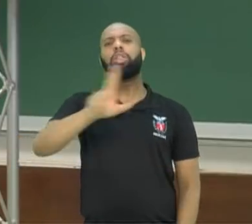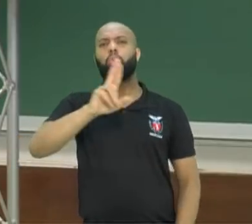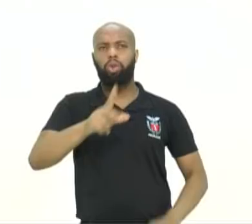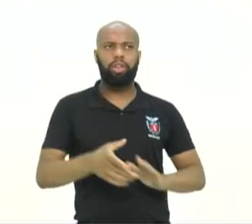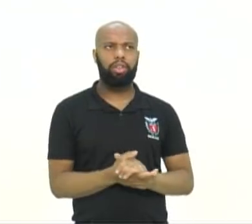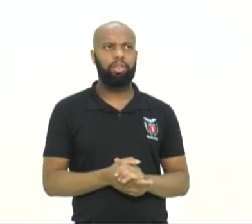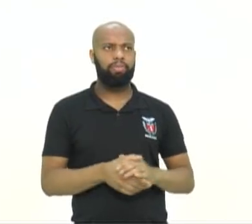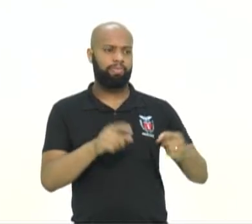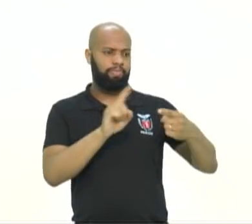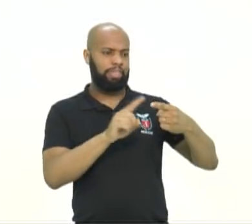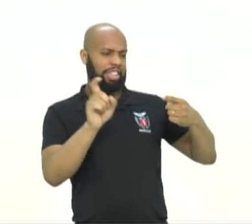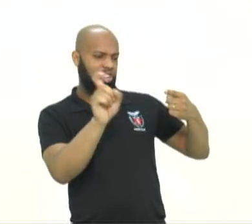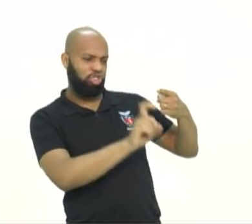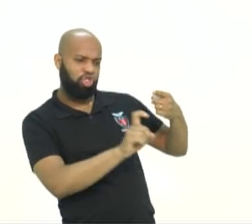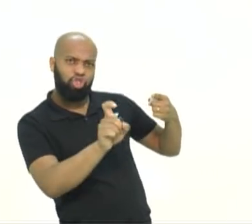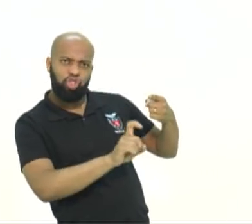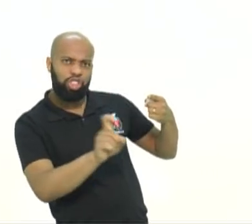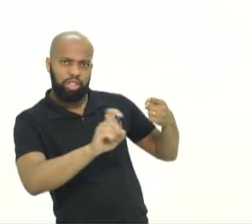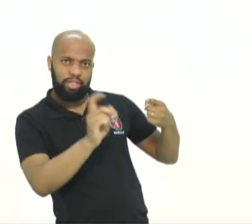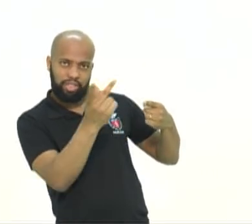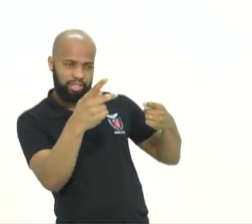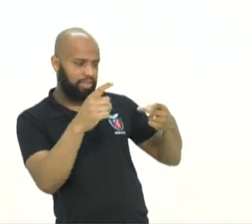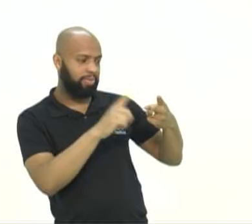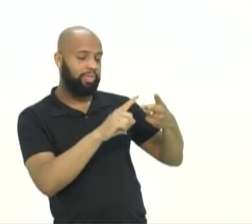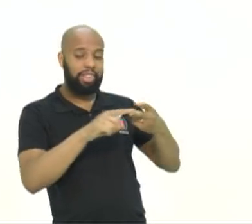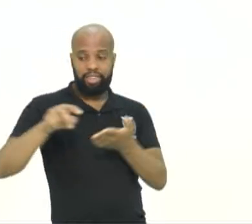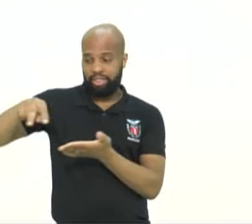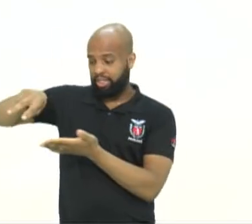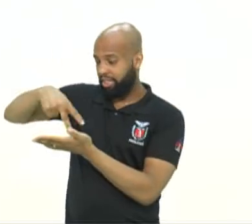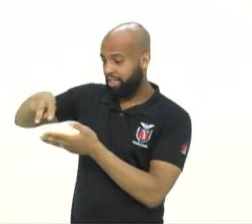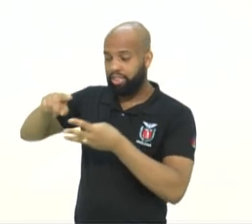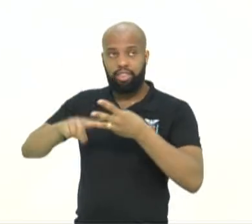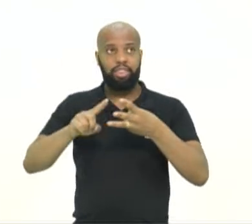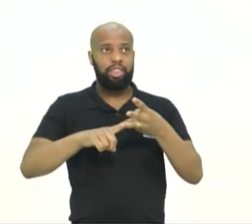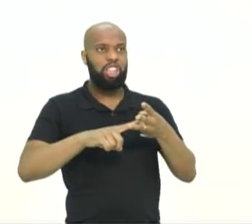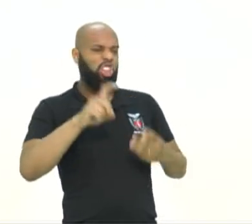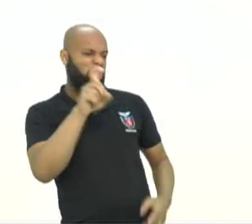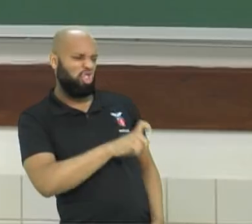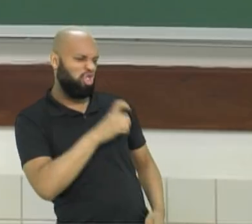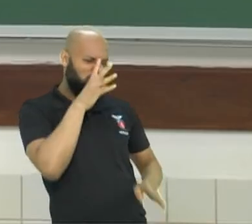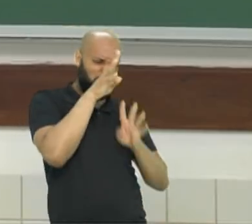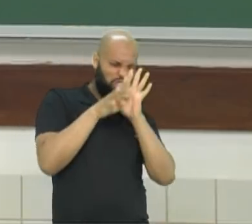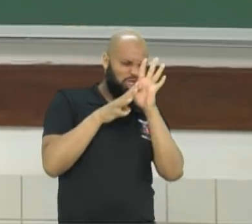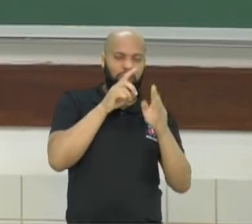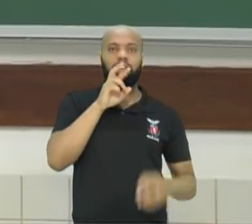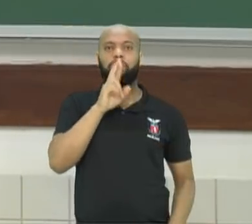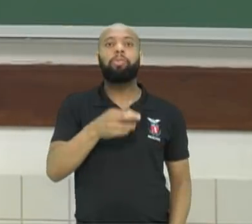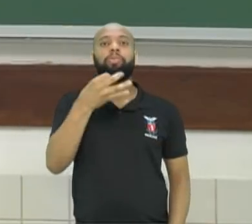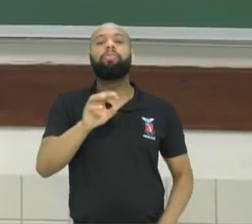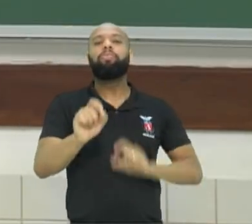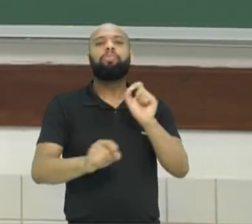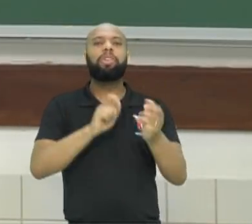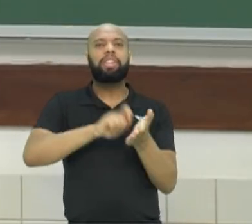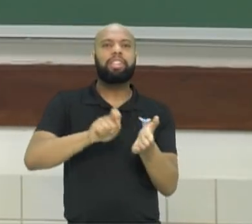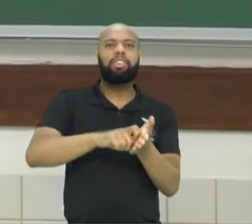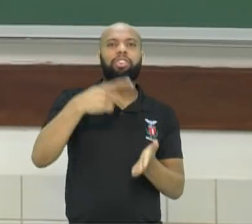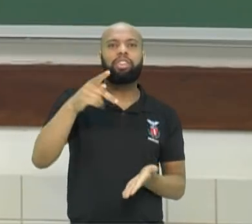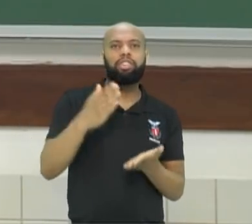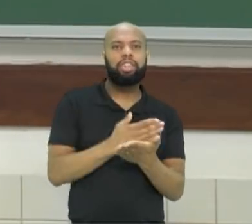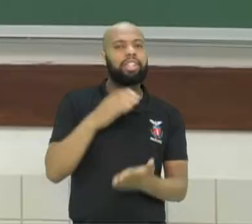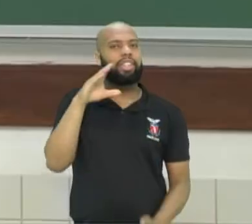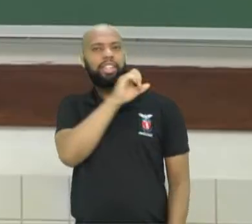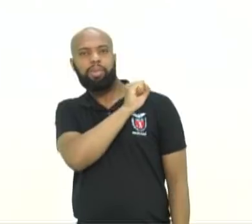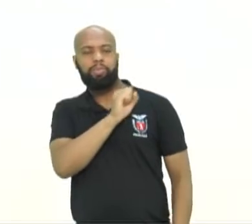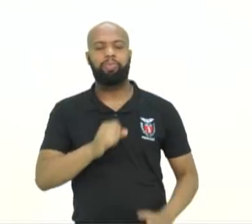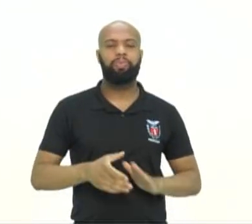A, o grafite. Letra B, dança. Ou a letra C, pichação. Qual é a resposta correta? Anota no seu caderno rapidinho.